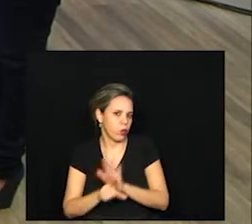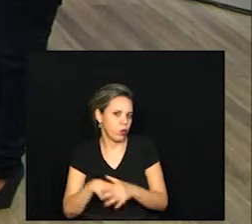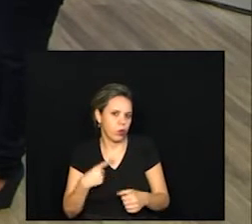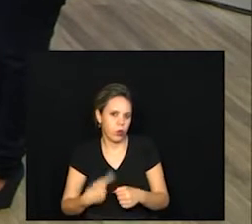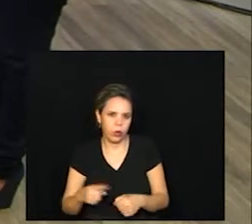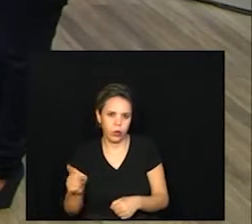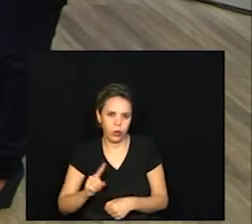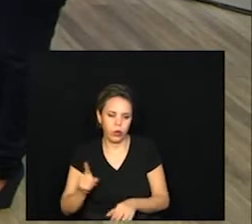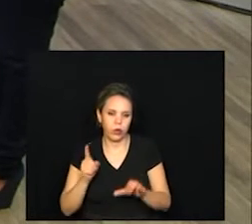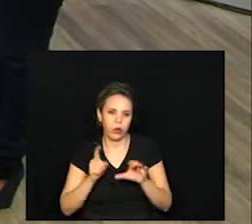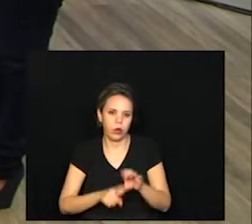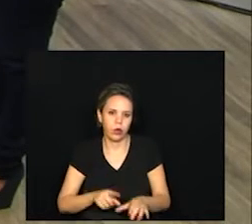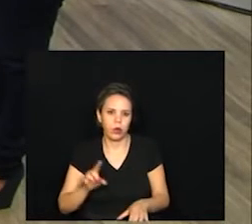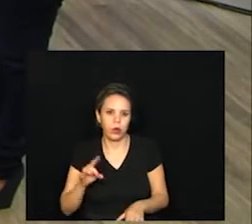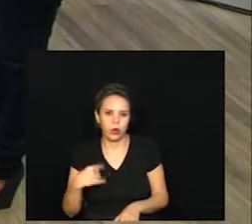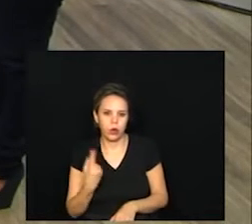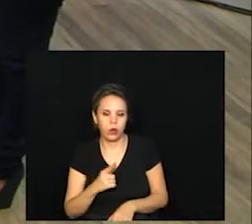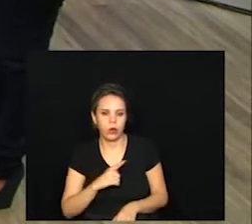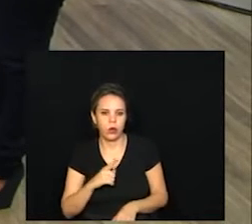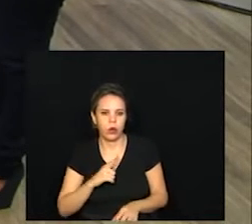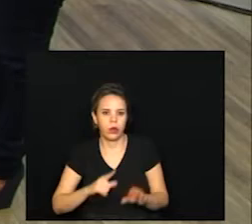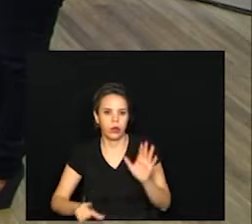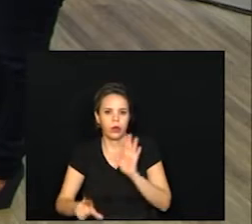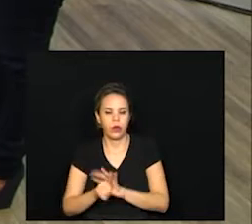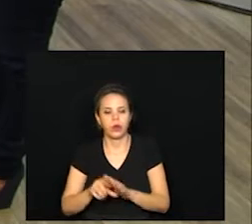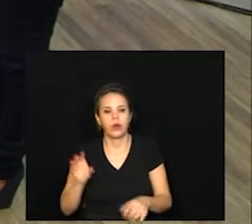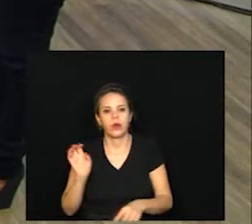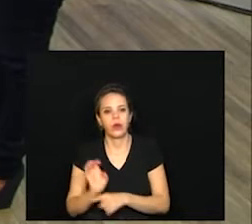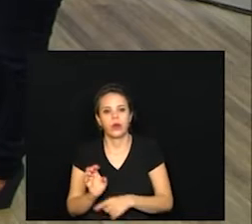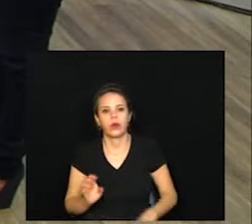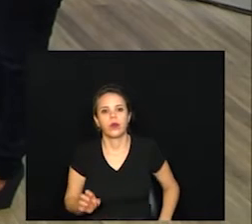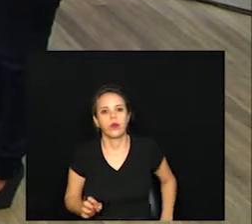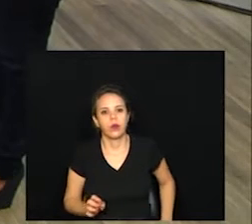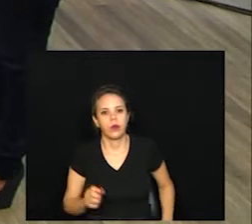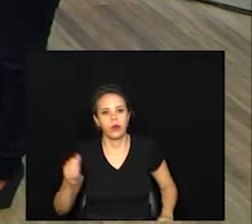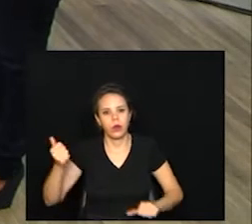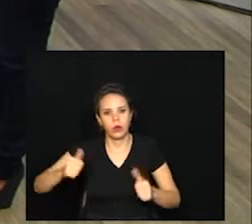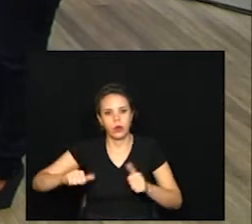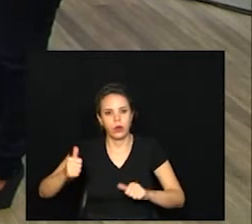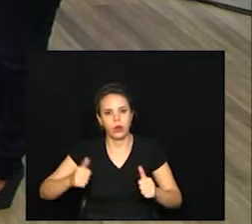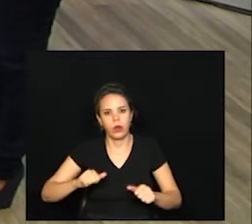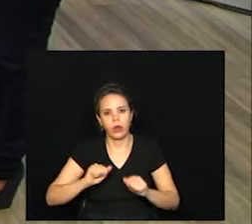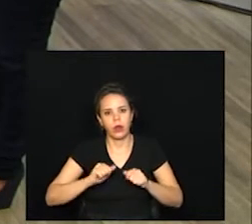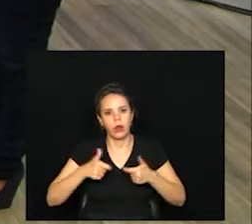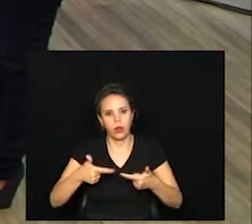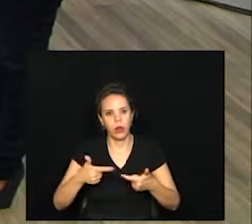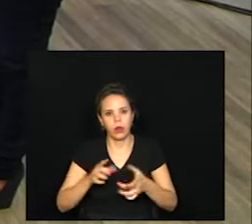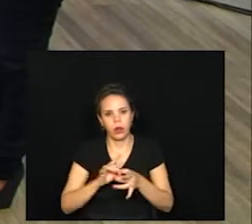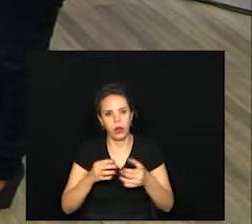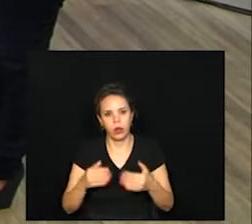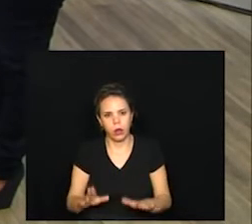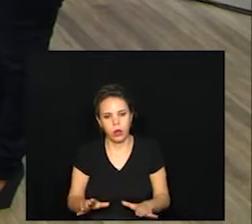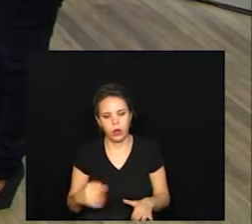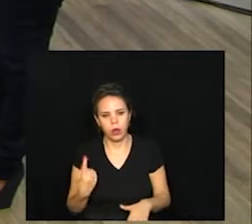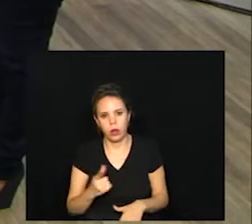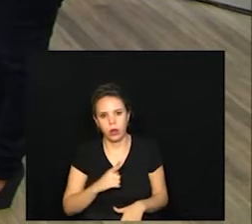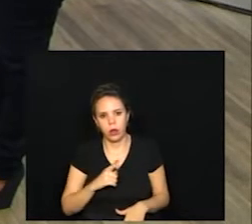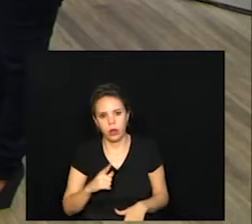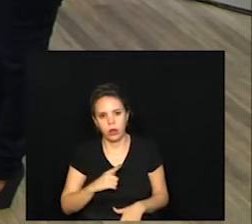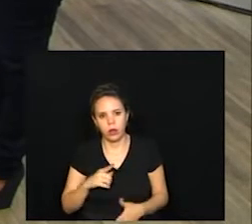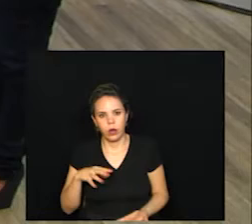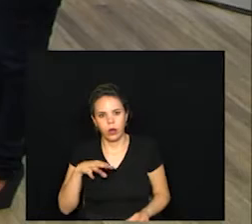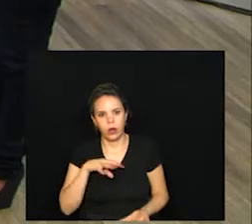municipal. Depende, inclusive, nós temos uma lei estadual que tramita na Alesp, que vai permitir que a gente tenha